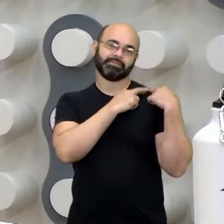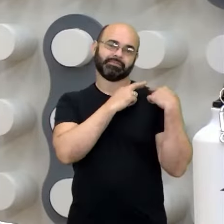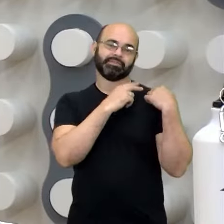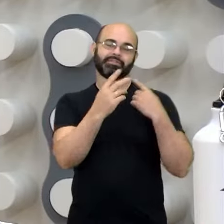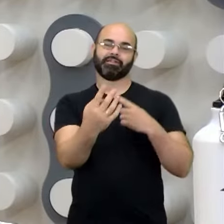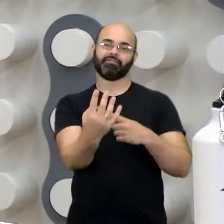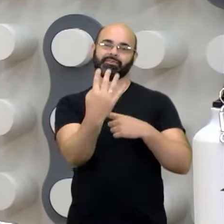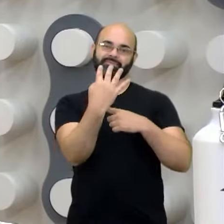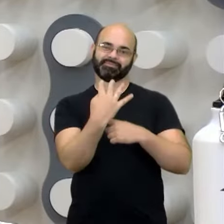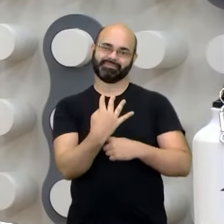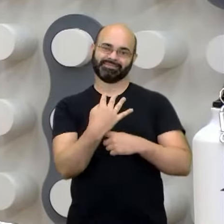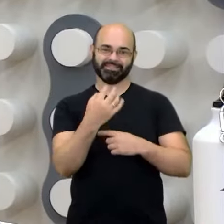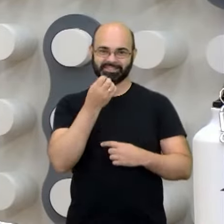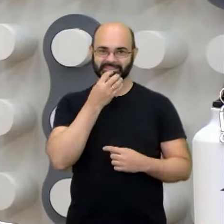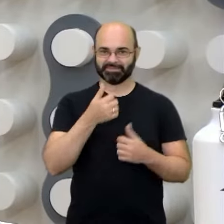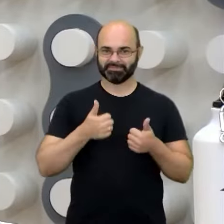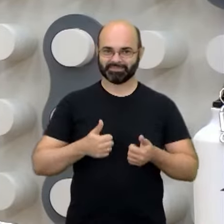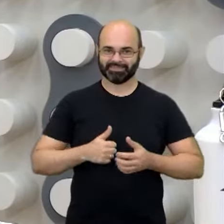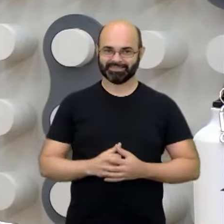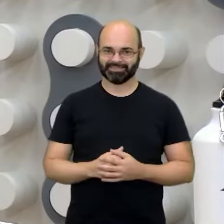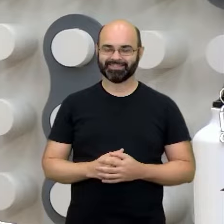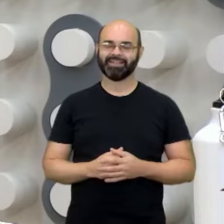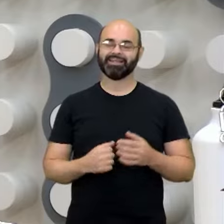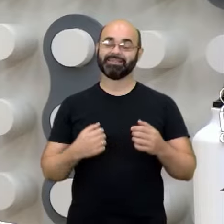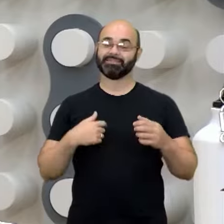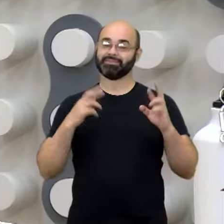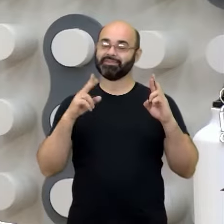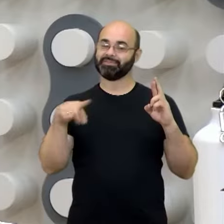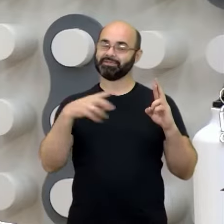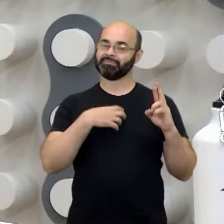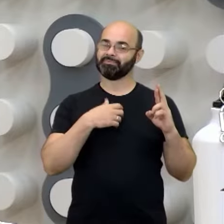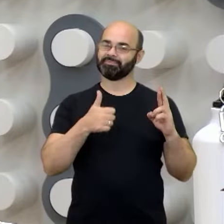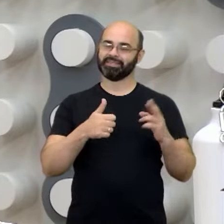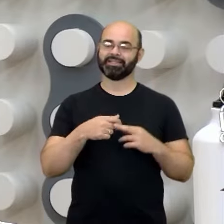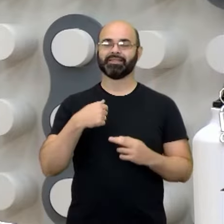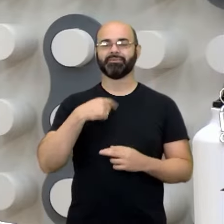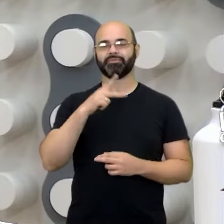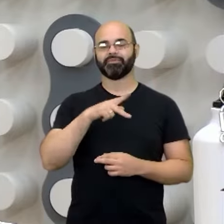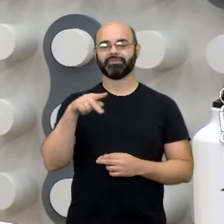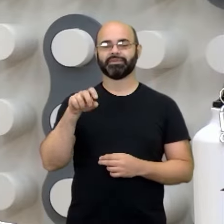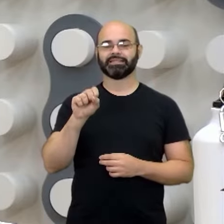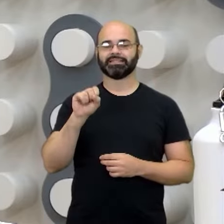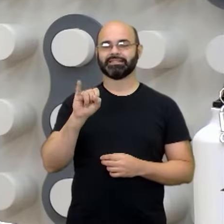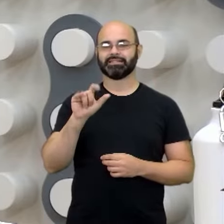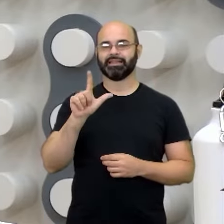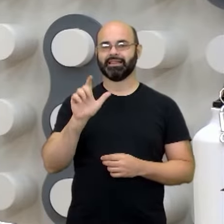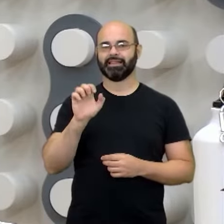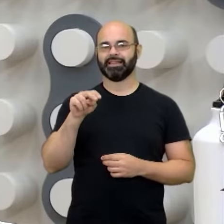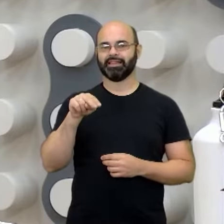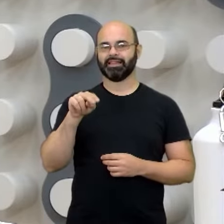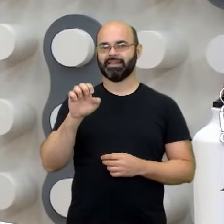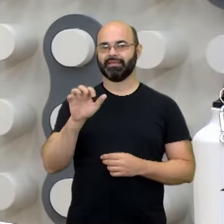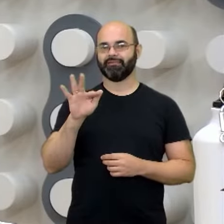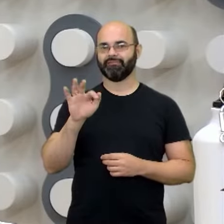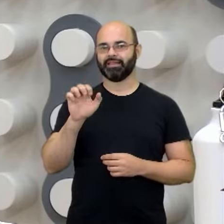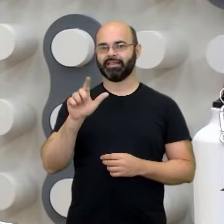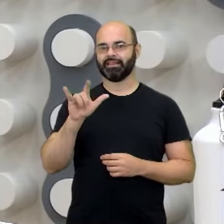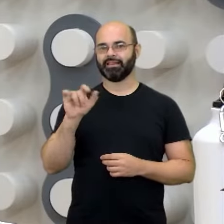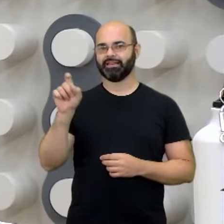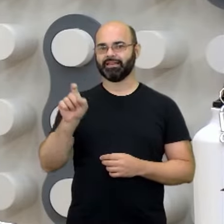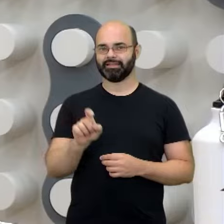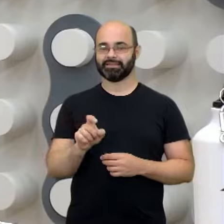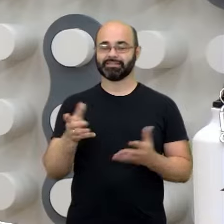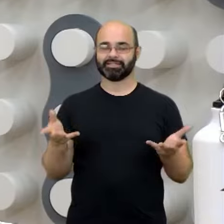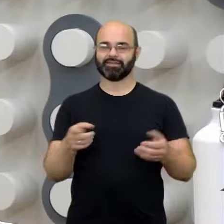espero sinceramente que sim. Eu sou a professora Silene Félix e nós estamos aí no nosso momento, do componente curricular